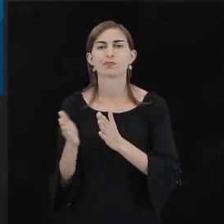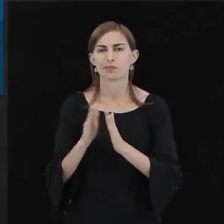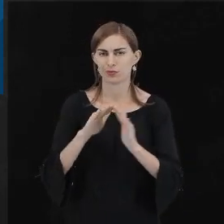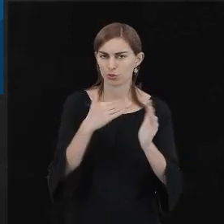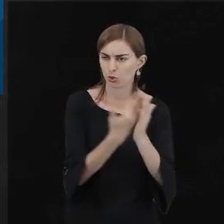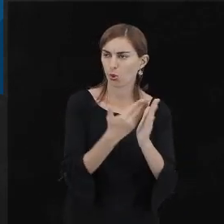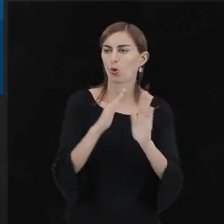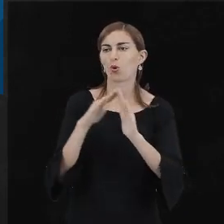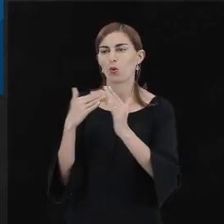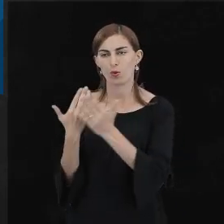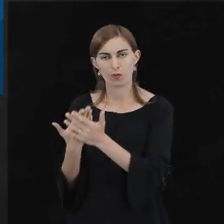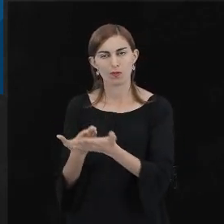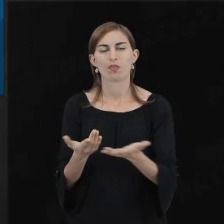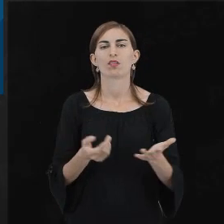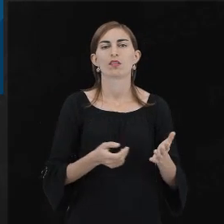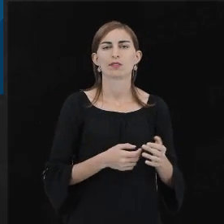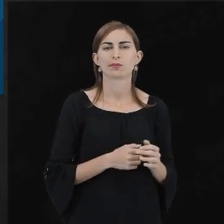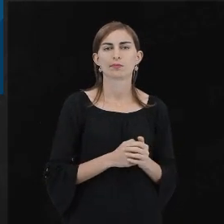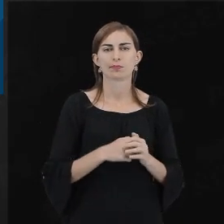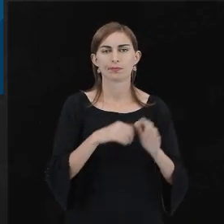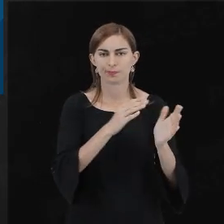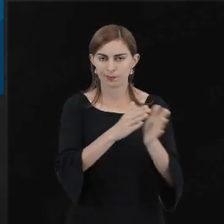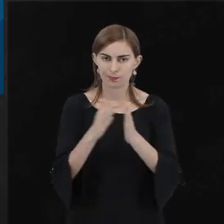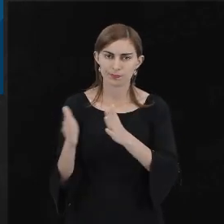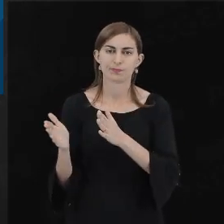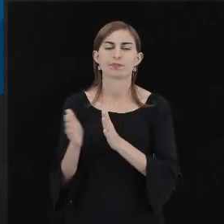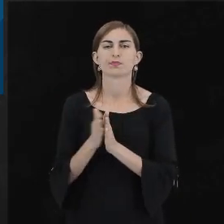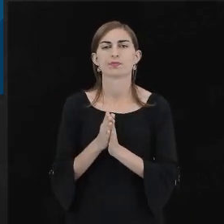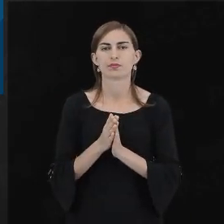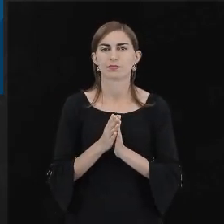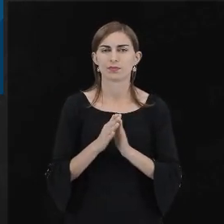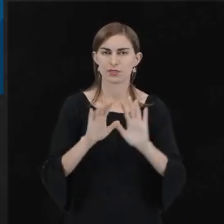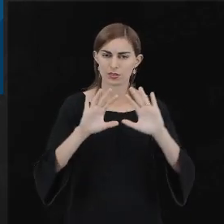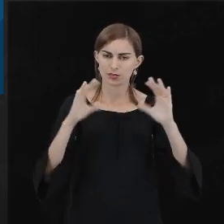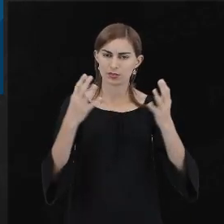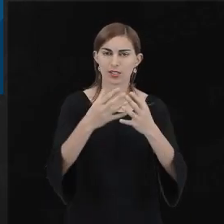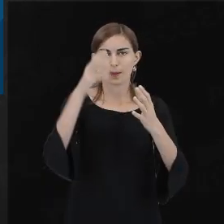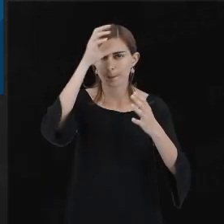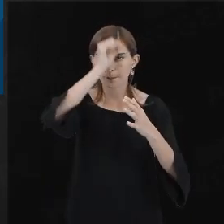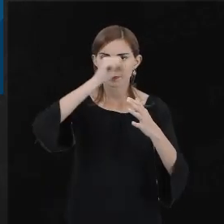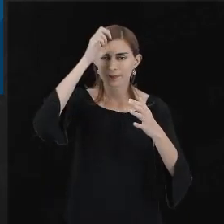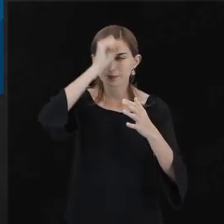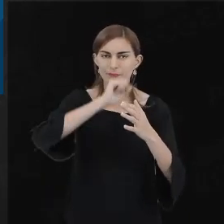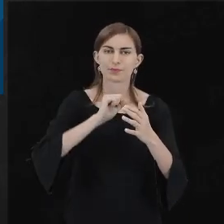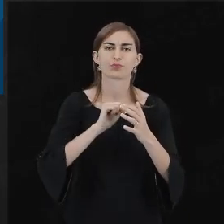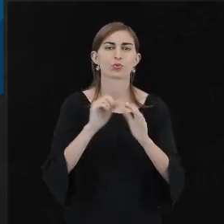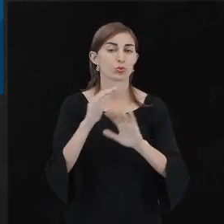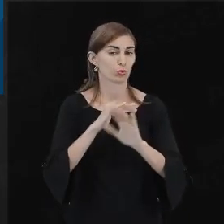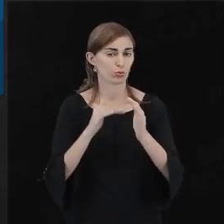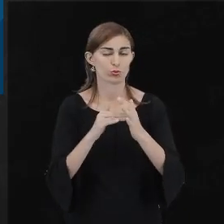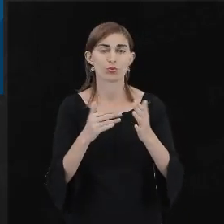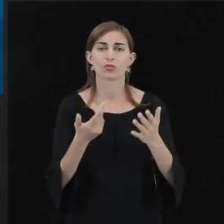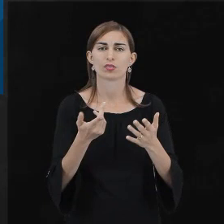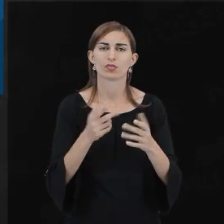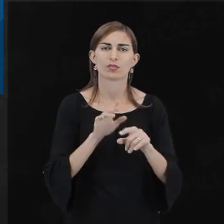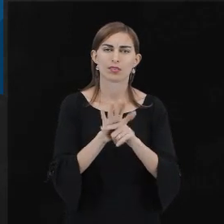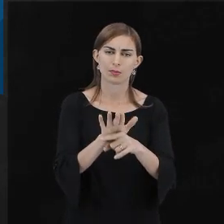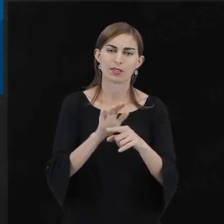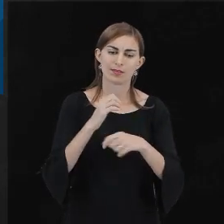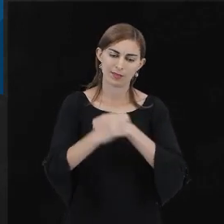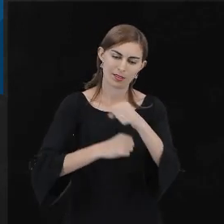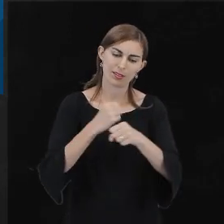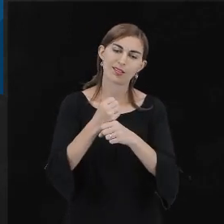das escolas, novas organizações dos ciclos de aprendizagem, da ampliação dos anos